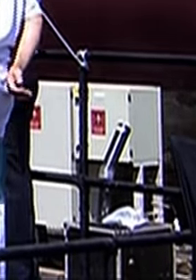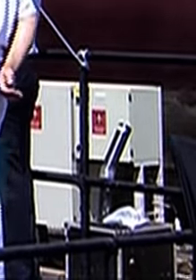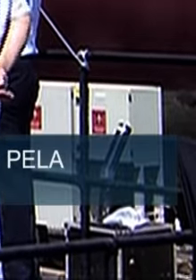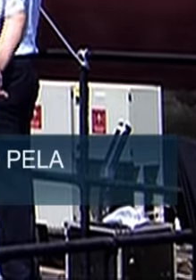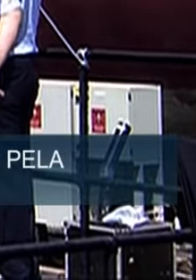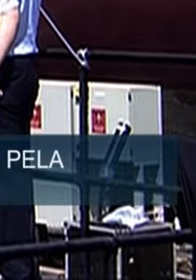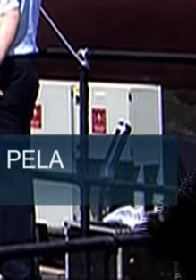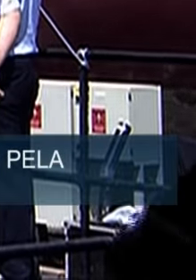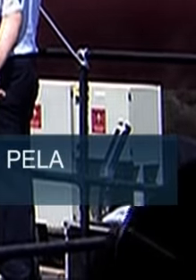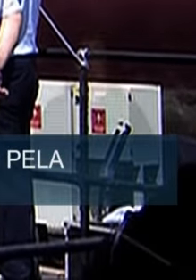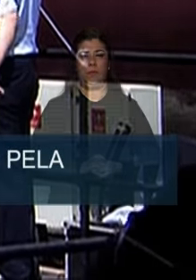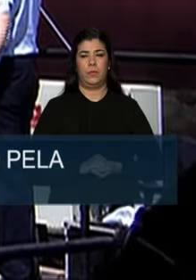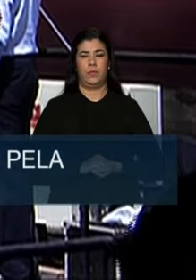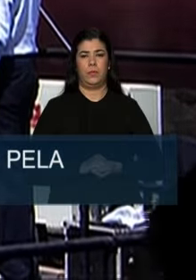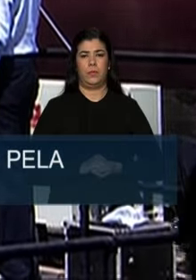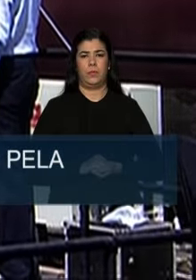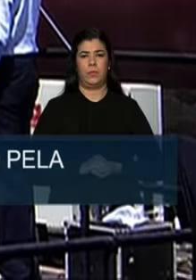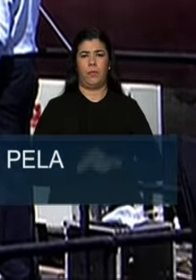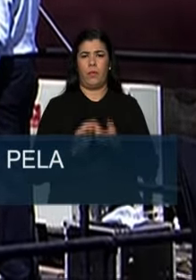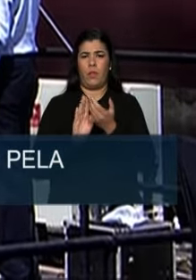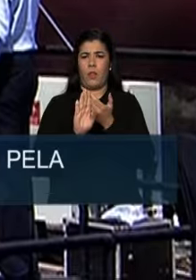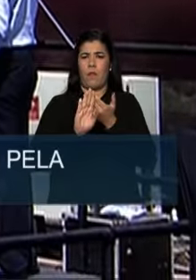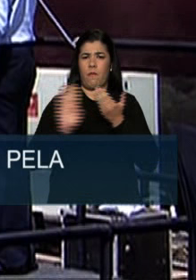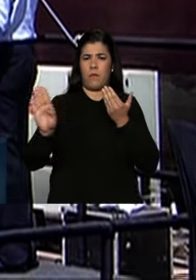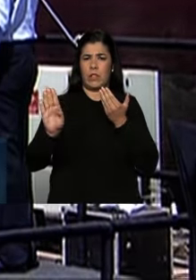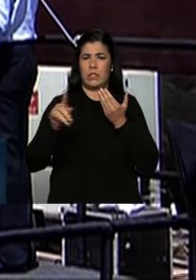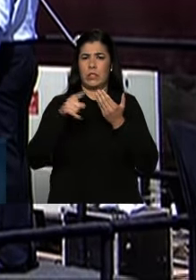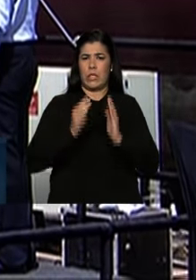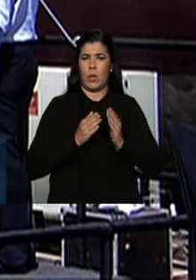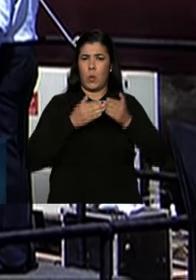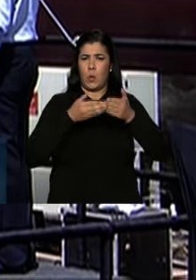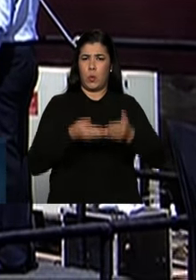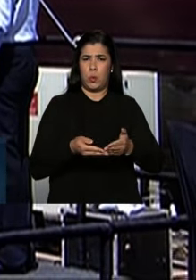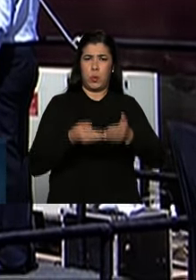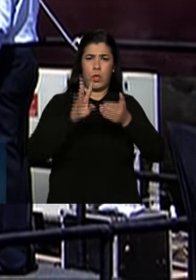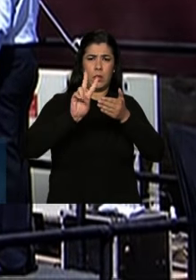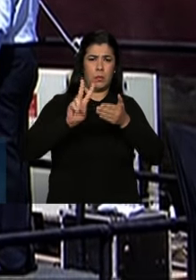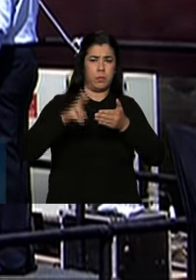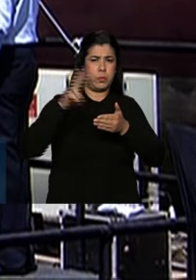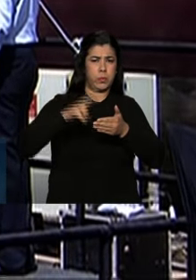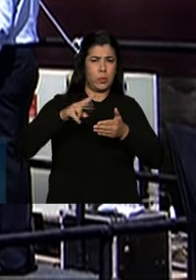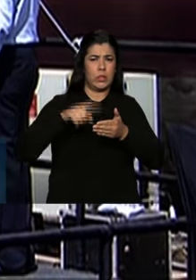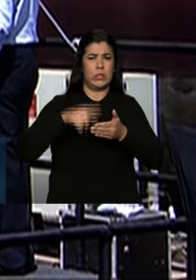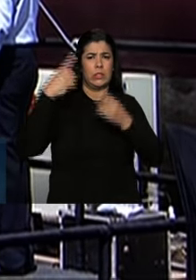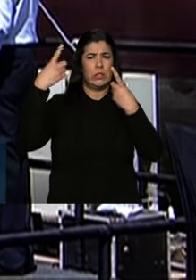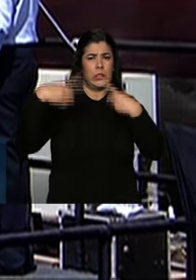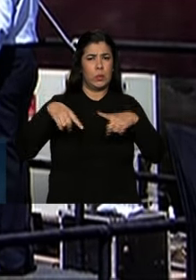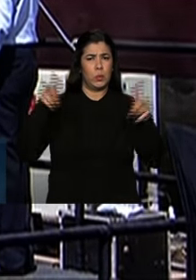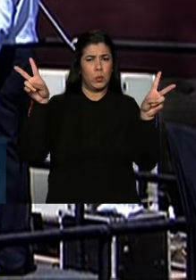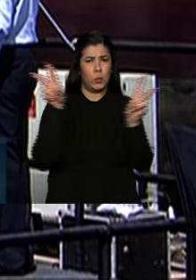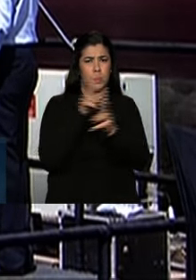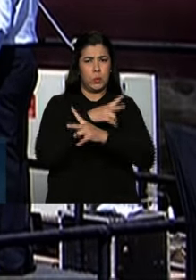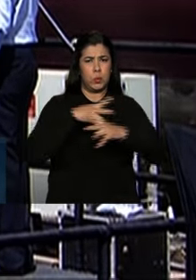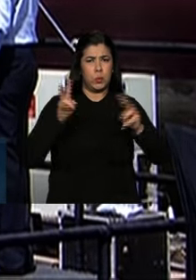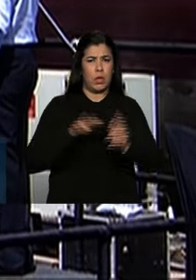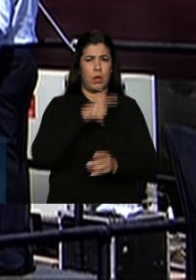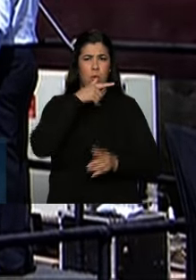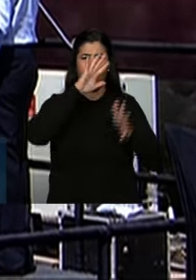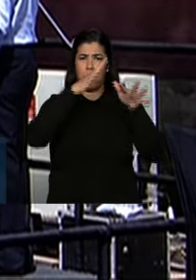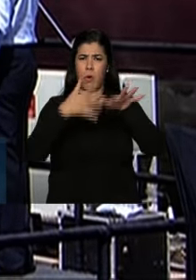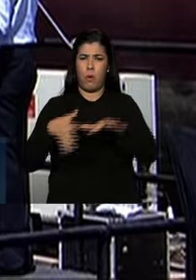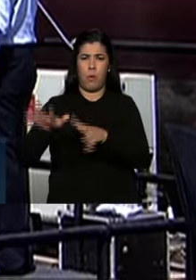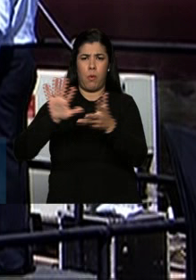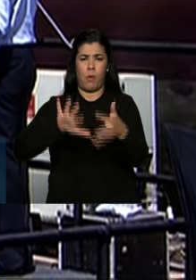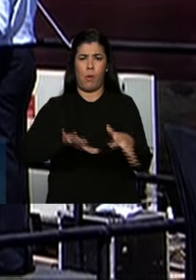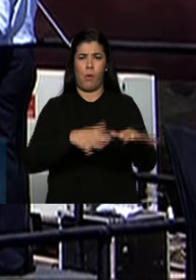Afastai deste navio a violência dos ventos contrários e preservai-o das ondas tempestuosas, e